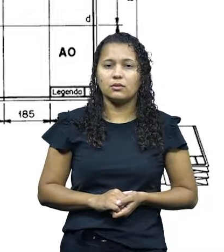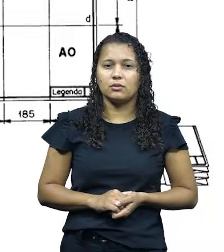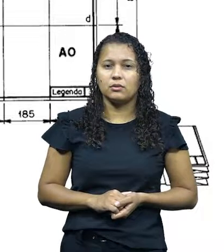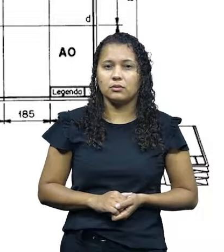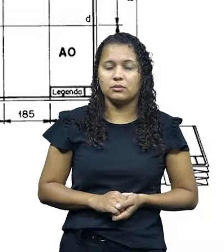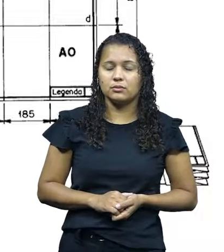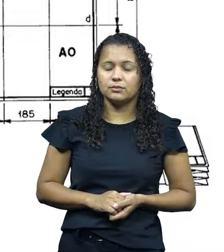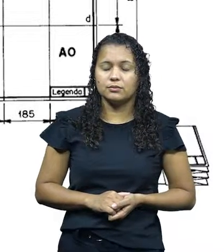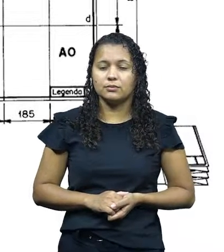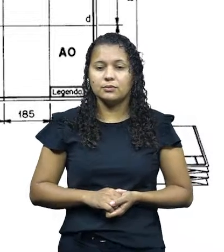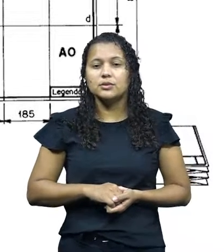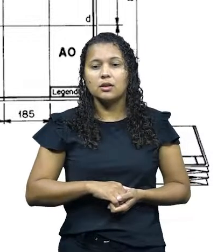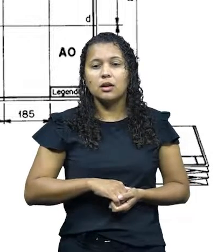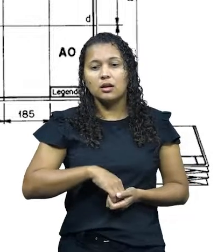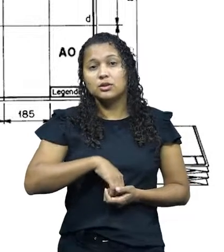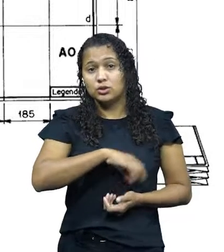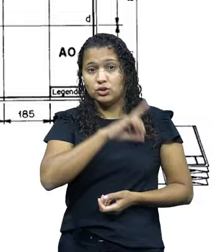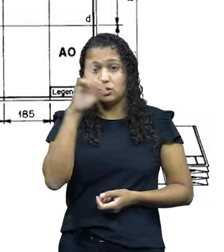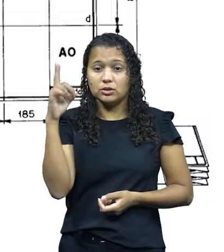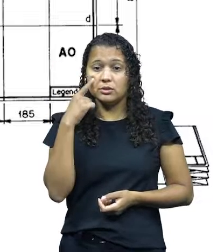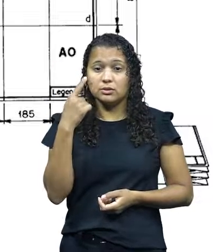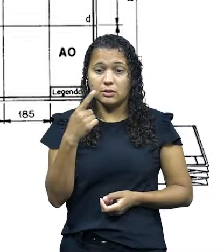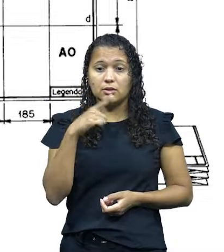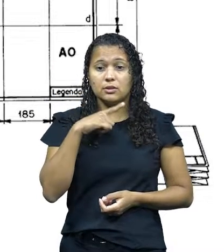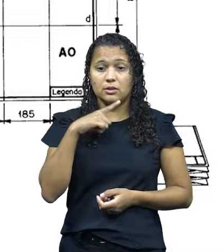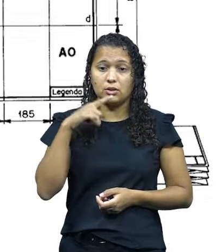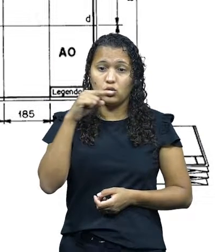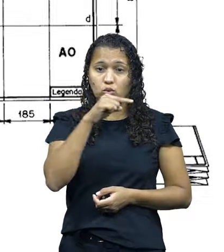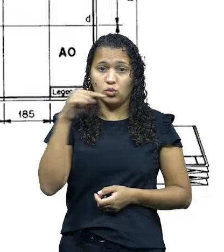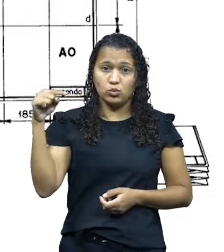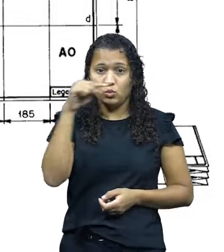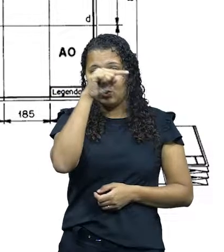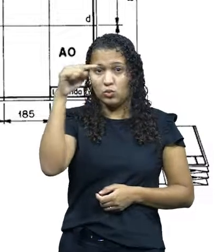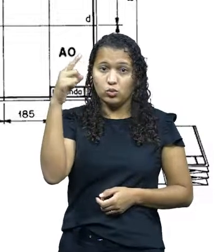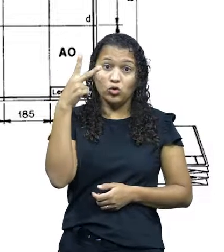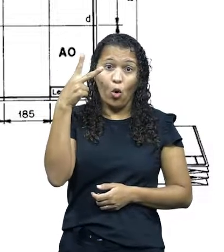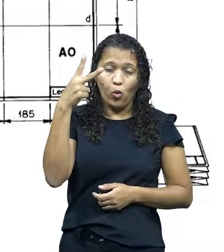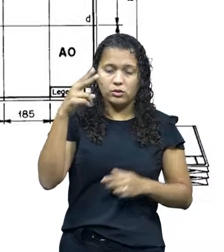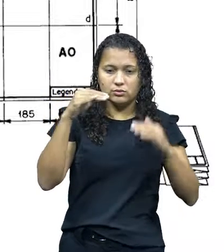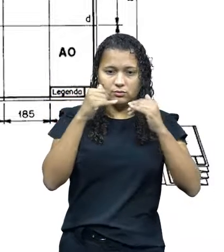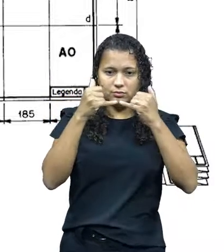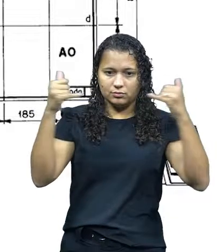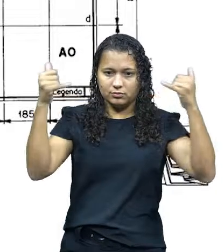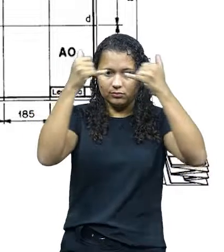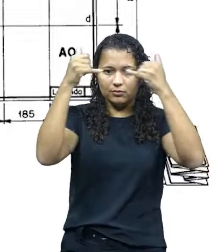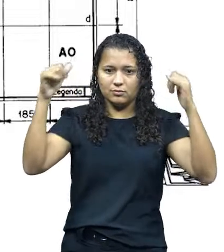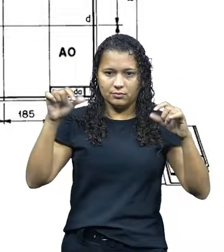na parte aqui do ladinho, do lado direito, nós temos outros 2 dobramentos para que a gente chegue